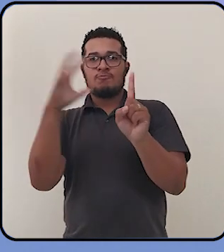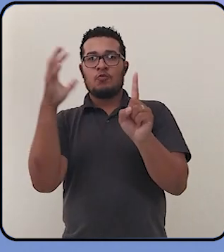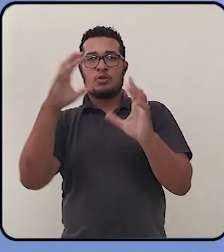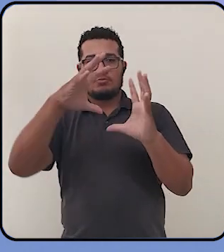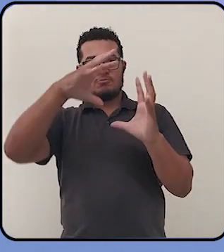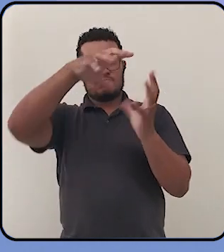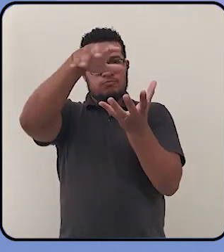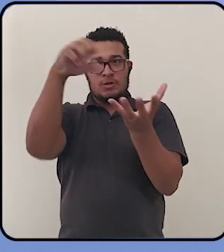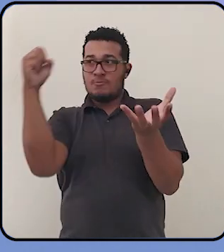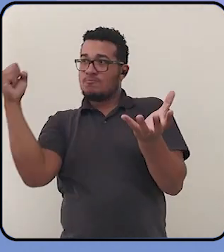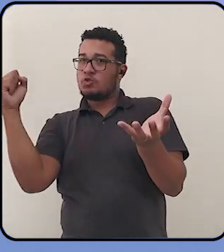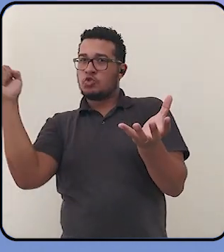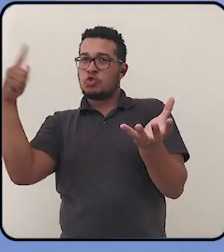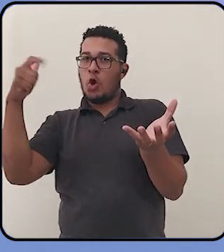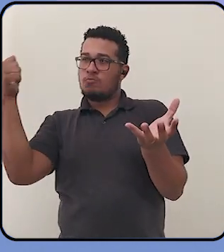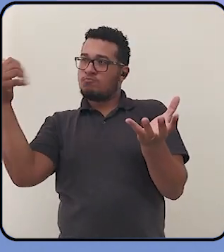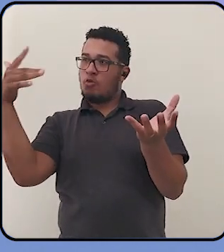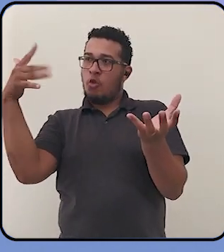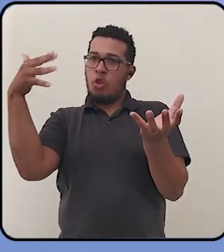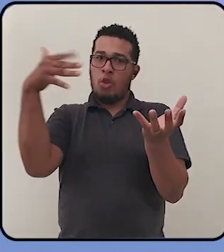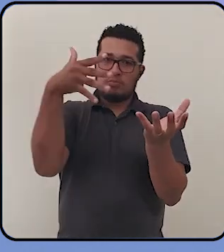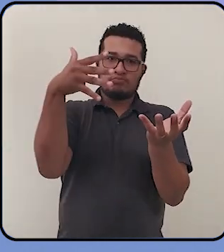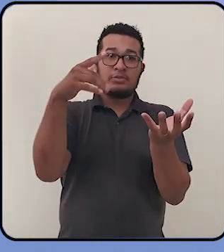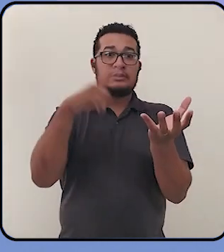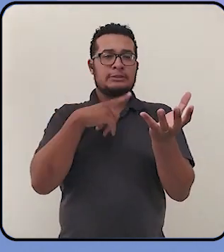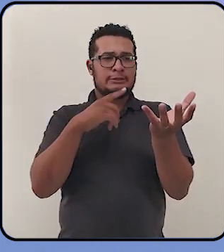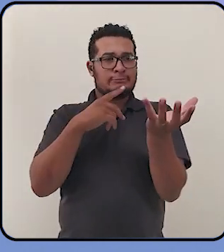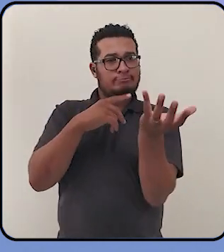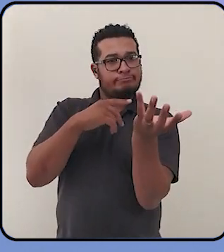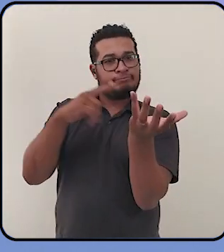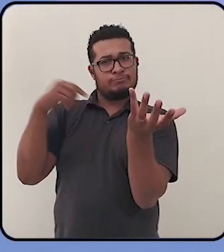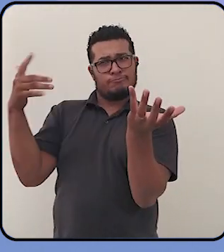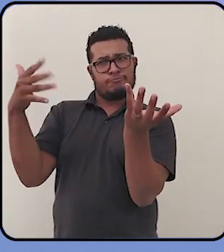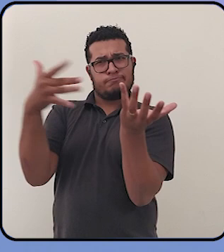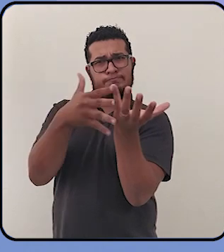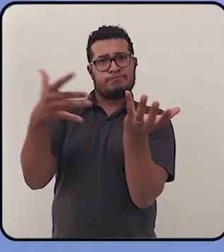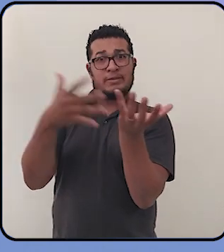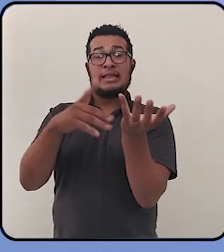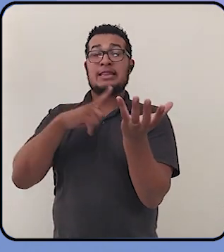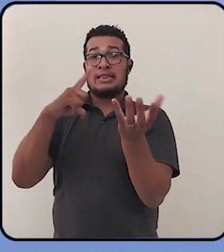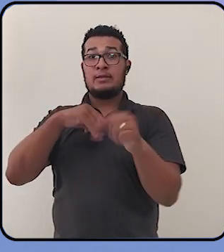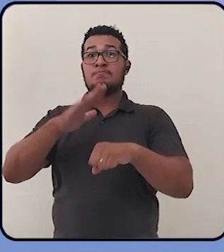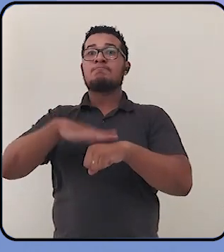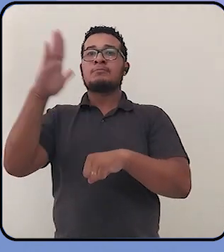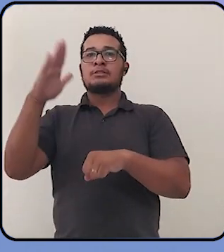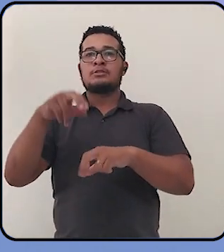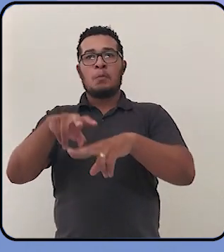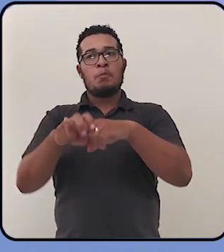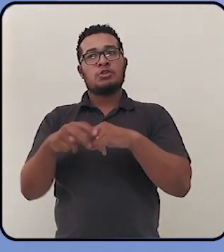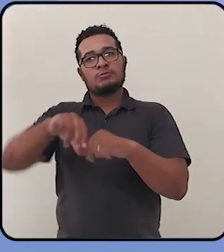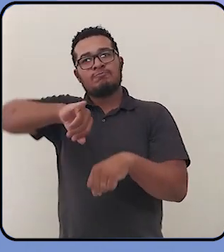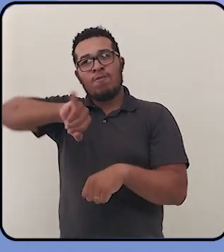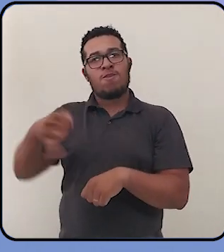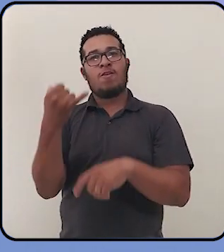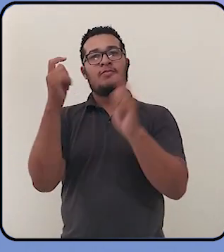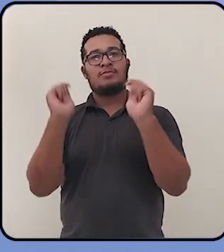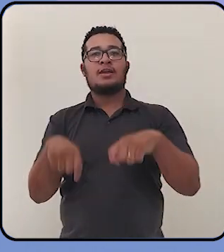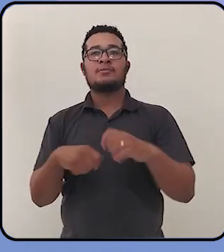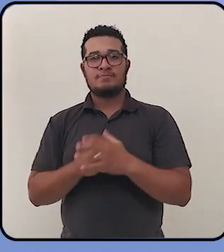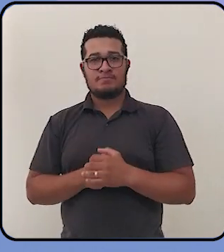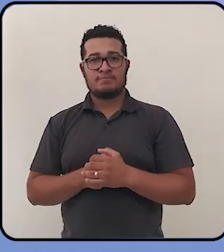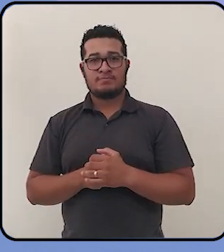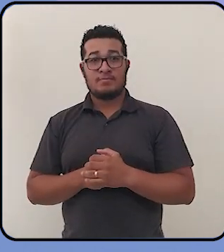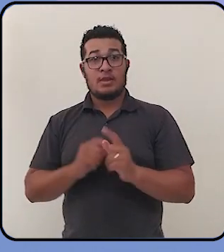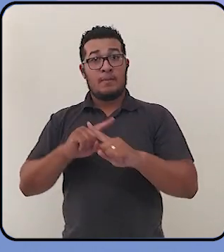raios solares sobre o hemisfério sul, onde nós estamos, é maior. Então você consegue